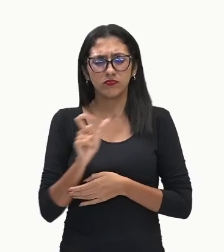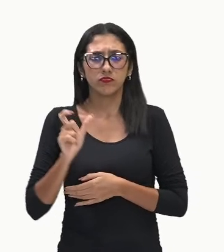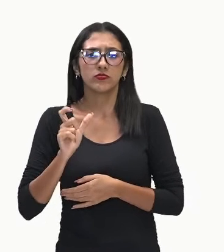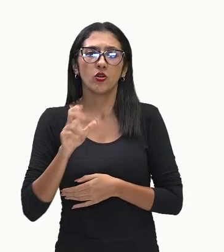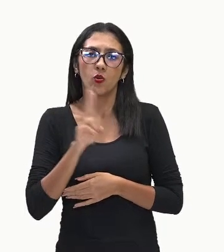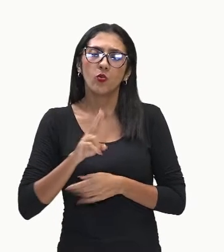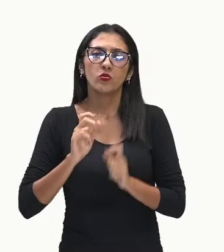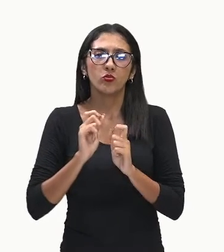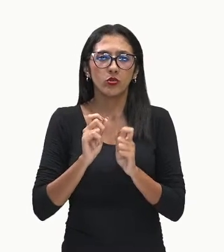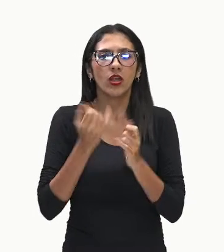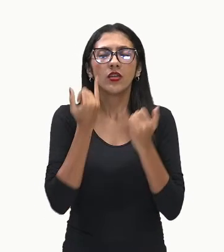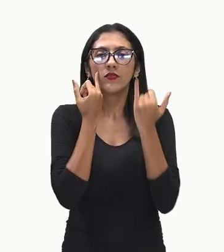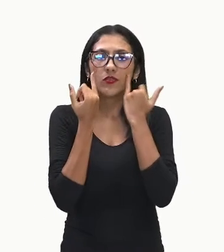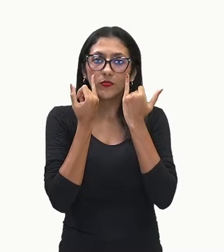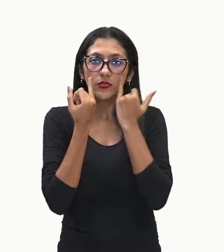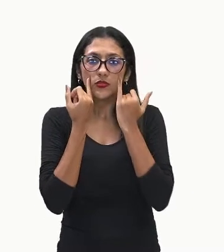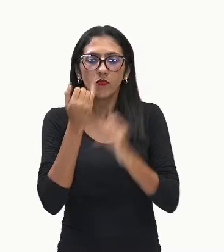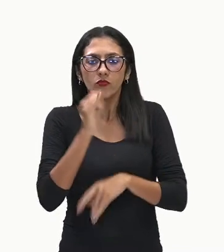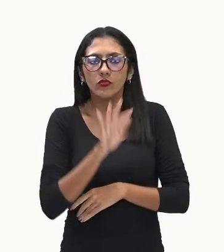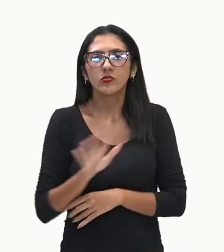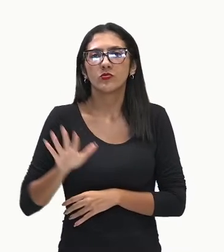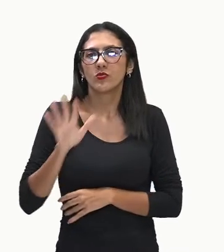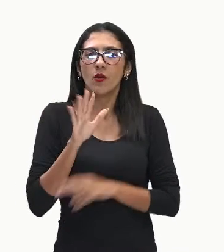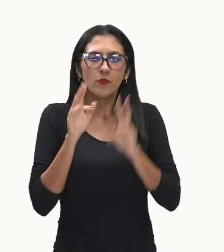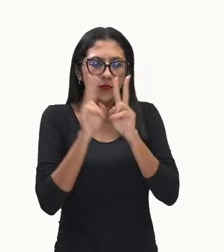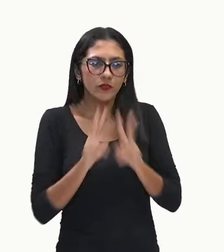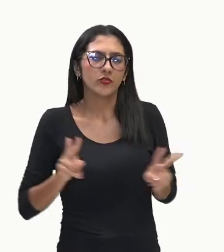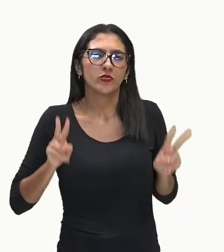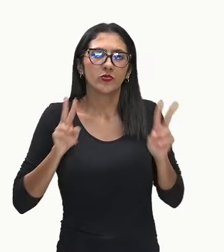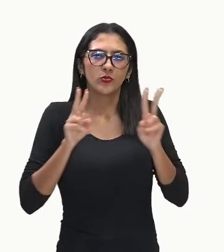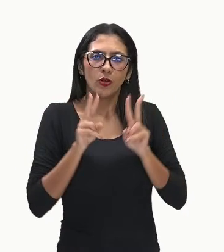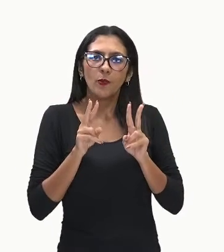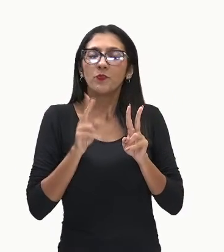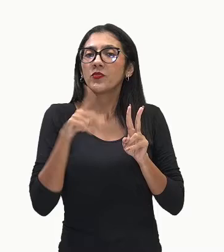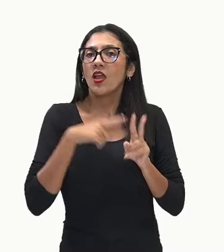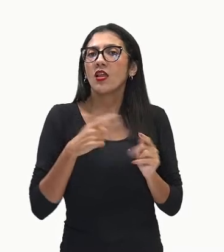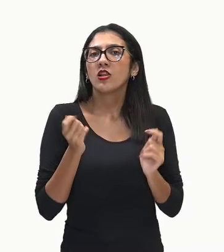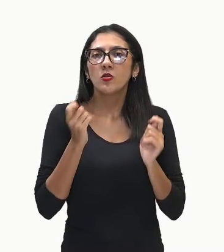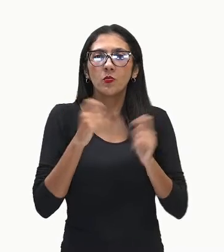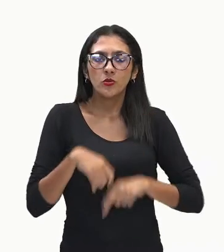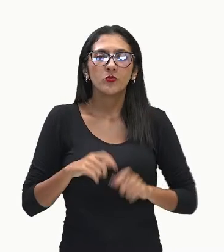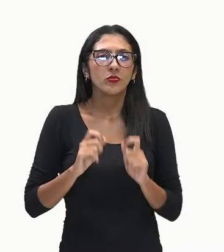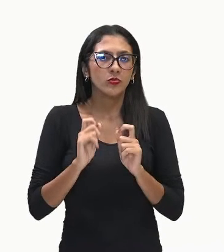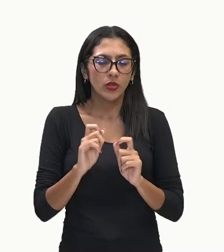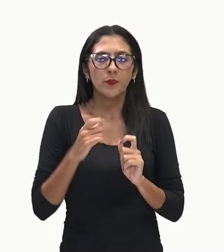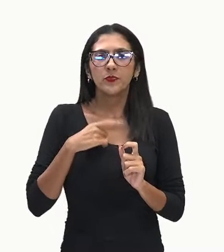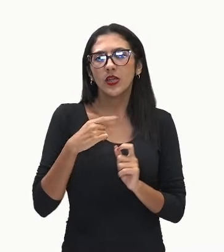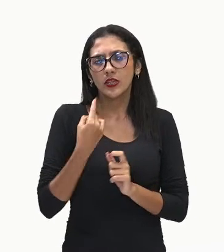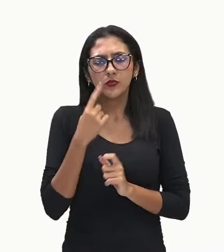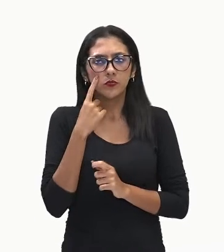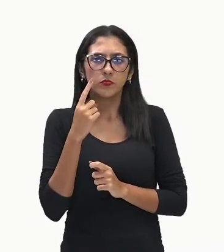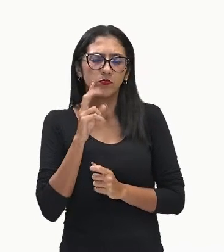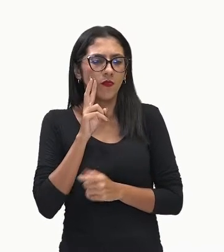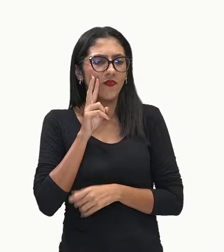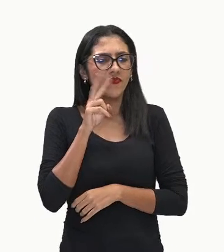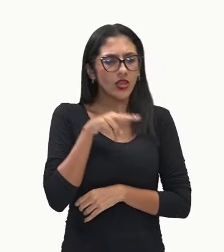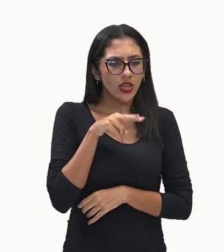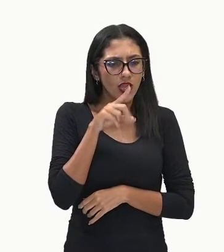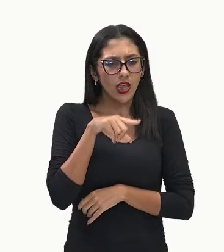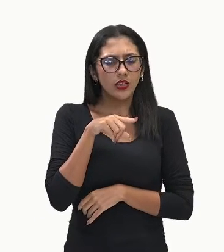como indicadores visuais. Por quê? Porque eles são capazes de você, ao